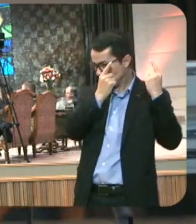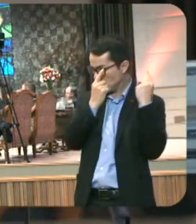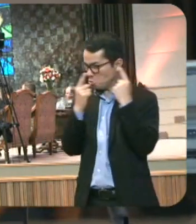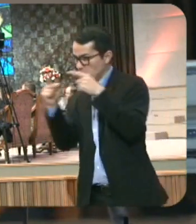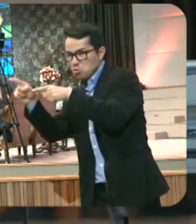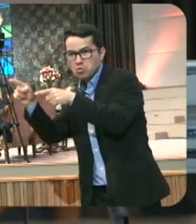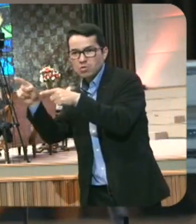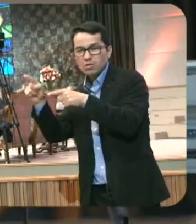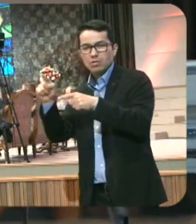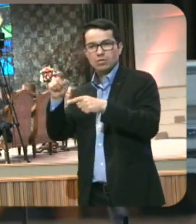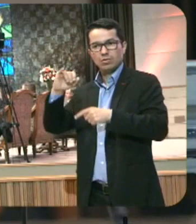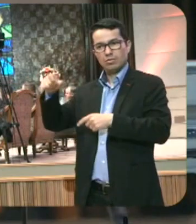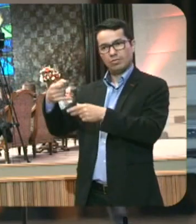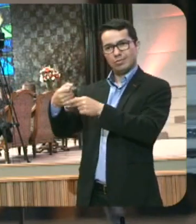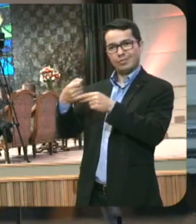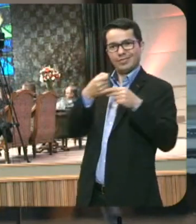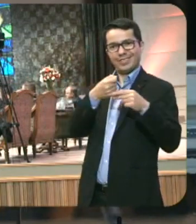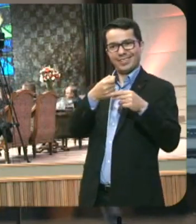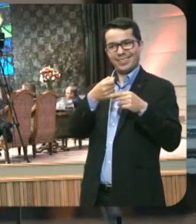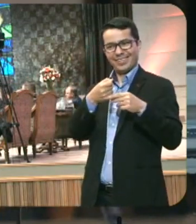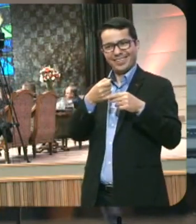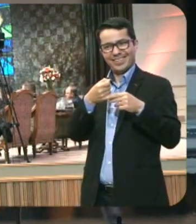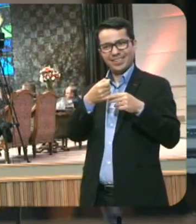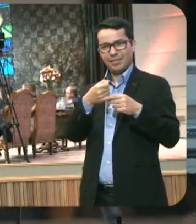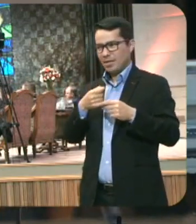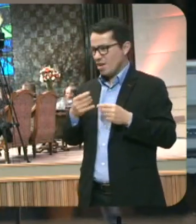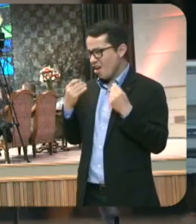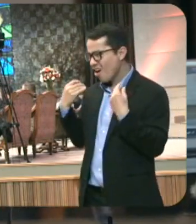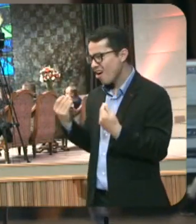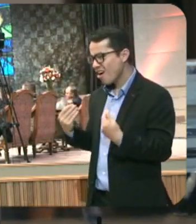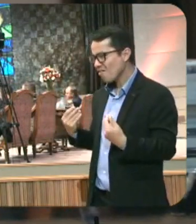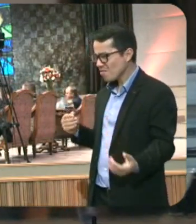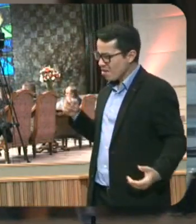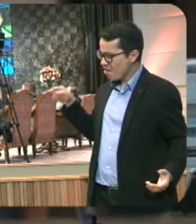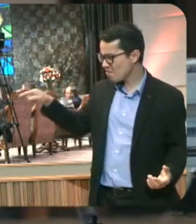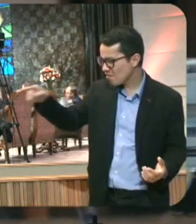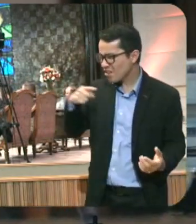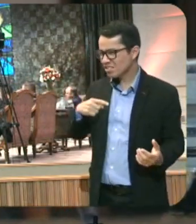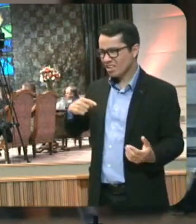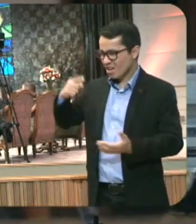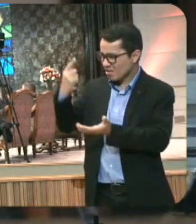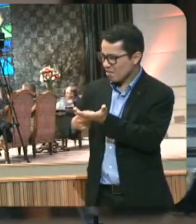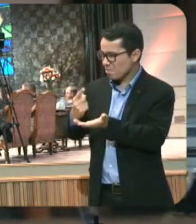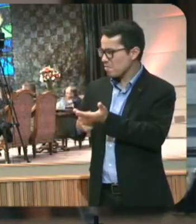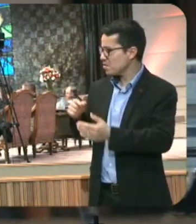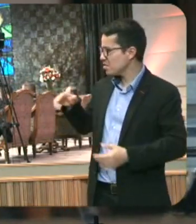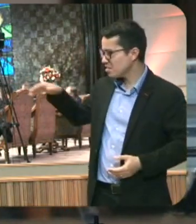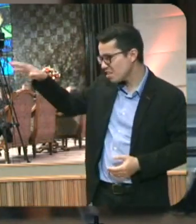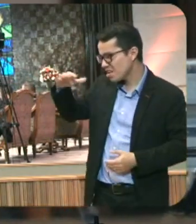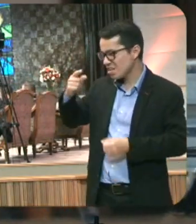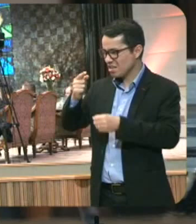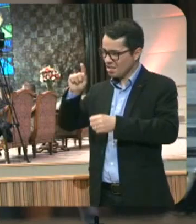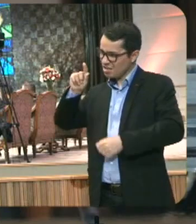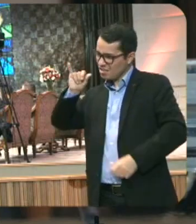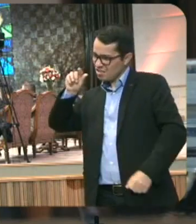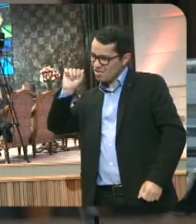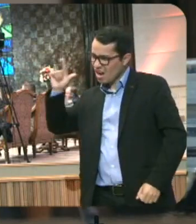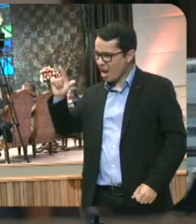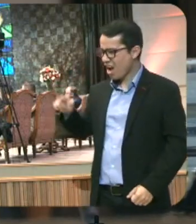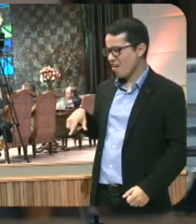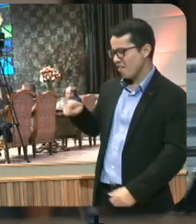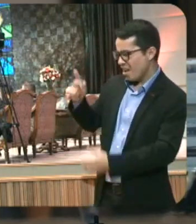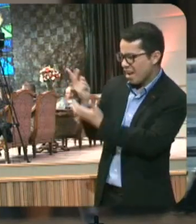seus líderes. Como é que eles desobedeceram o Senhor e fizeram uma aliança com os